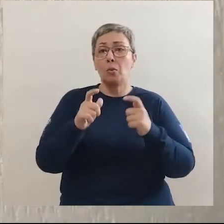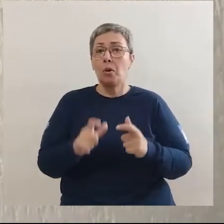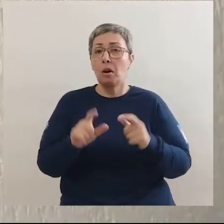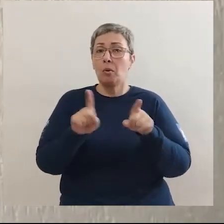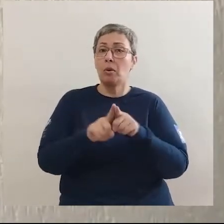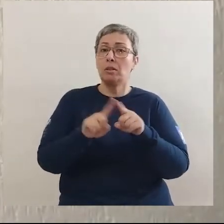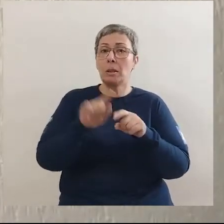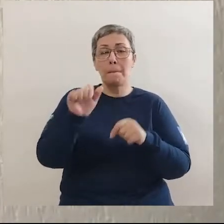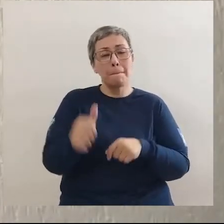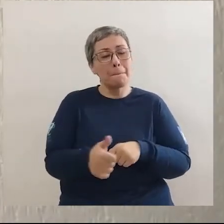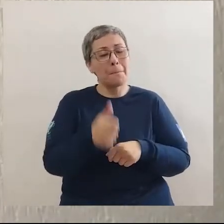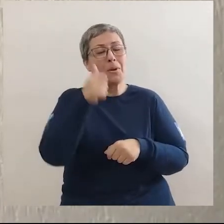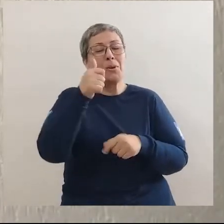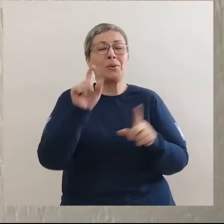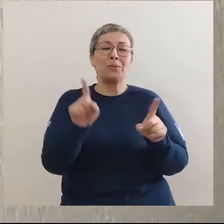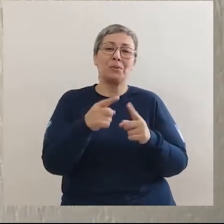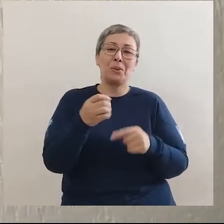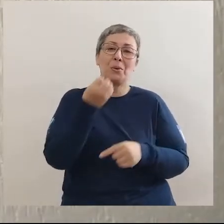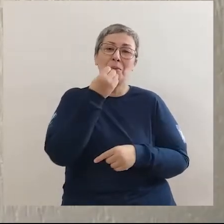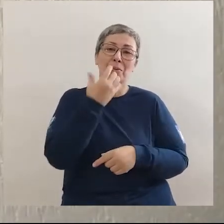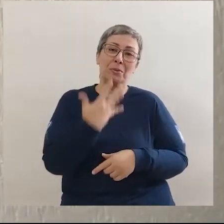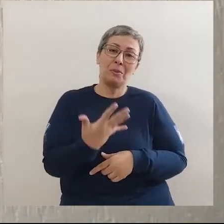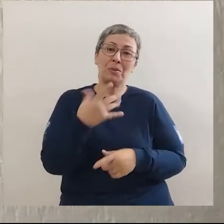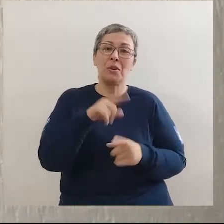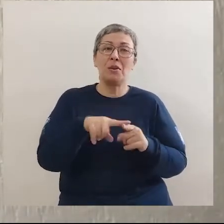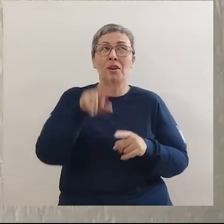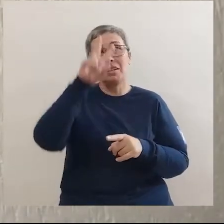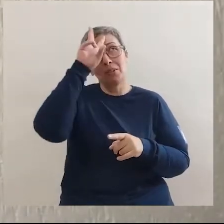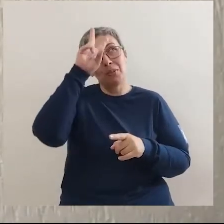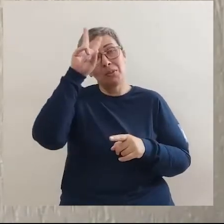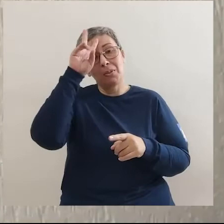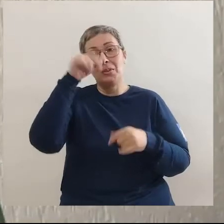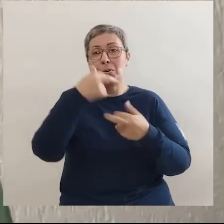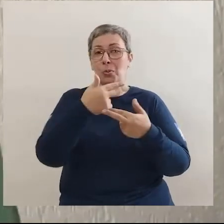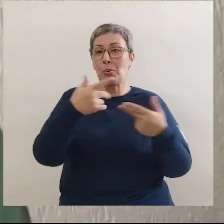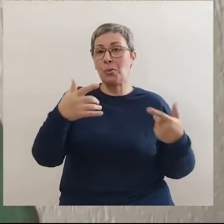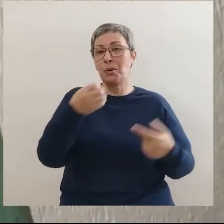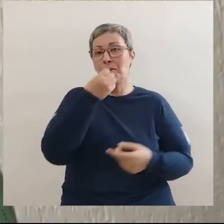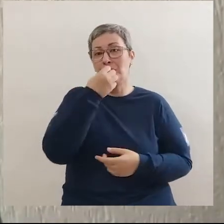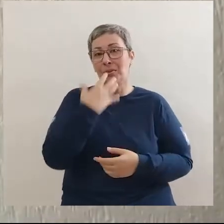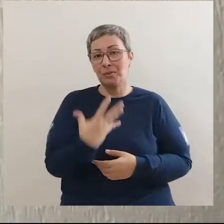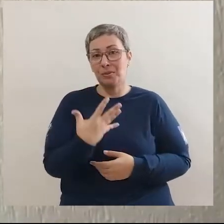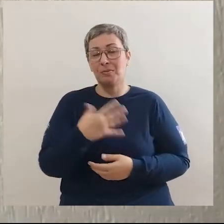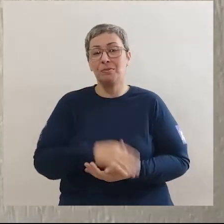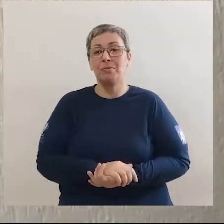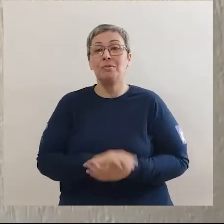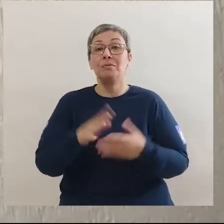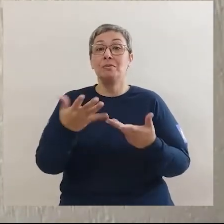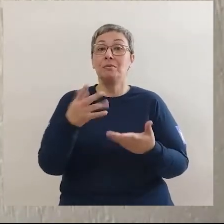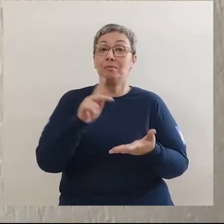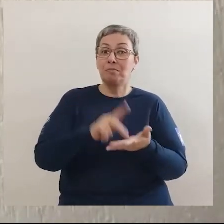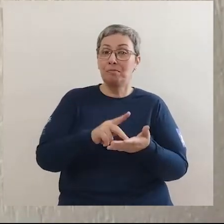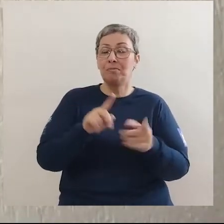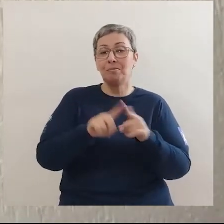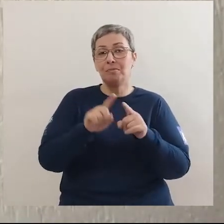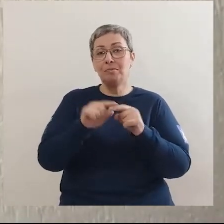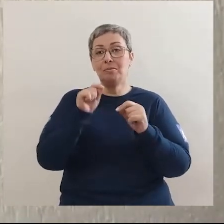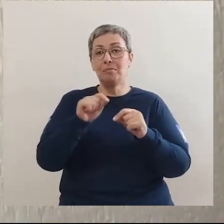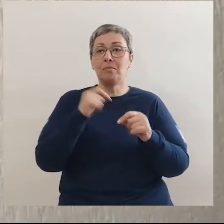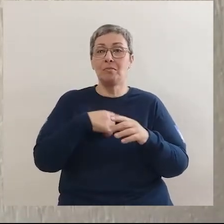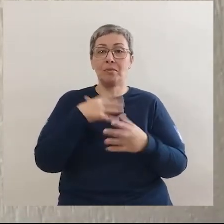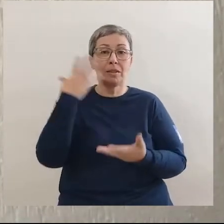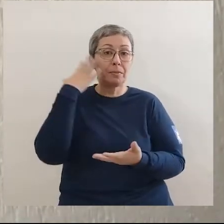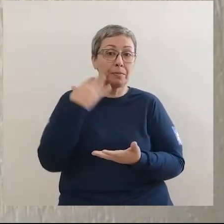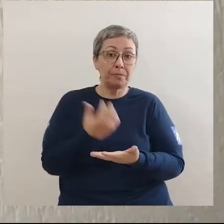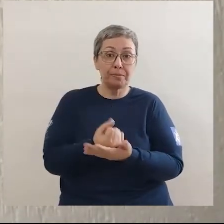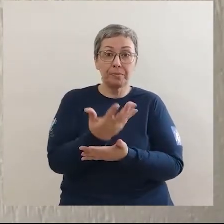melhor do que uma boa música pra a gente recordar coisas boas, não é verdade? Então vocês podem aí gravar um áudio, vocês podem